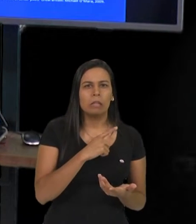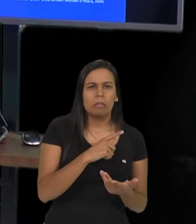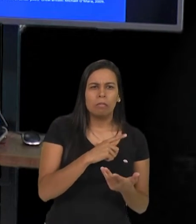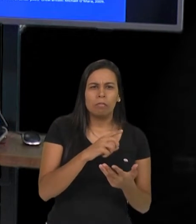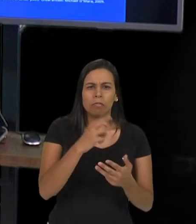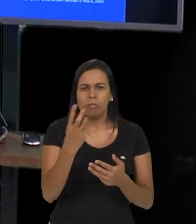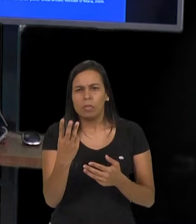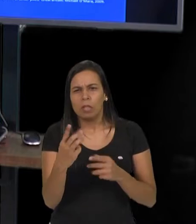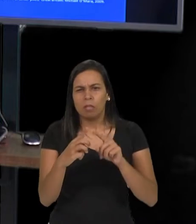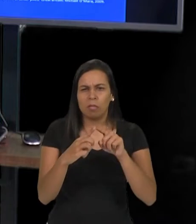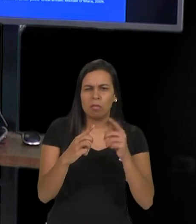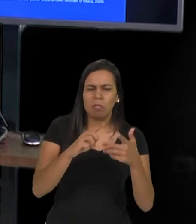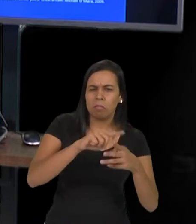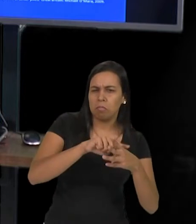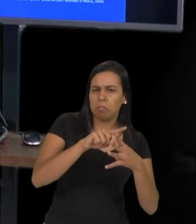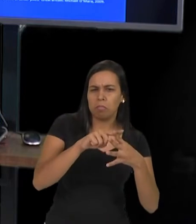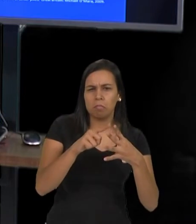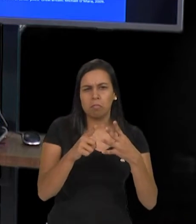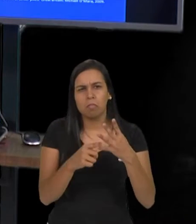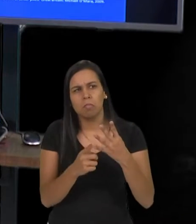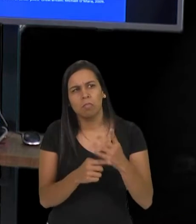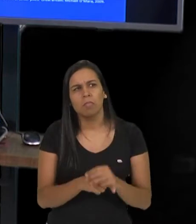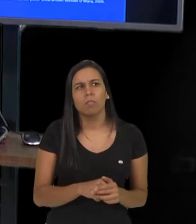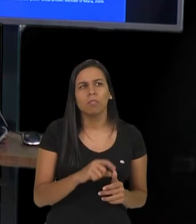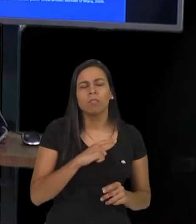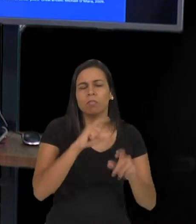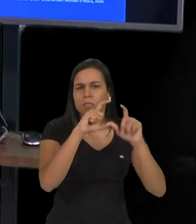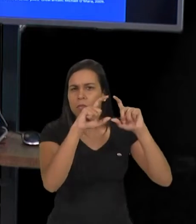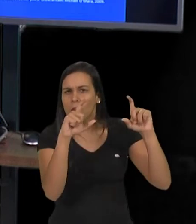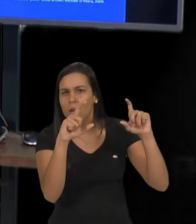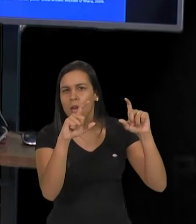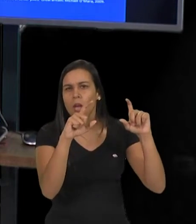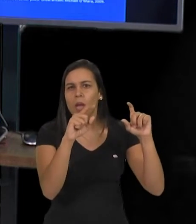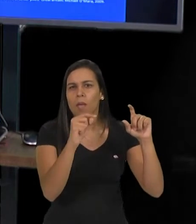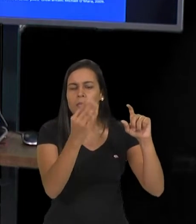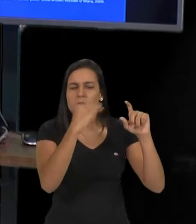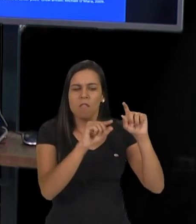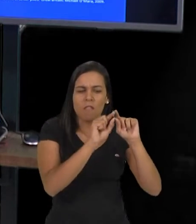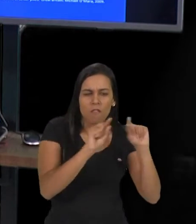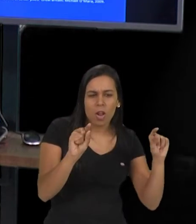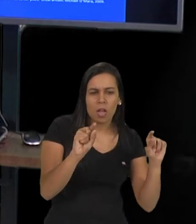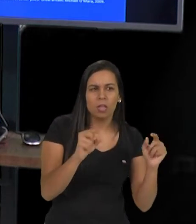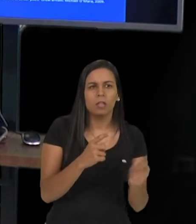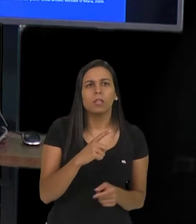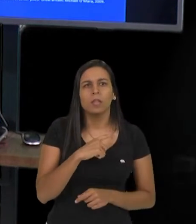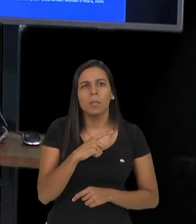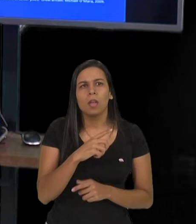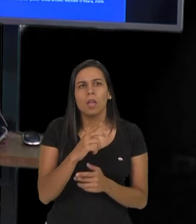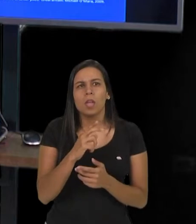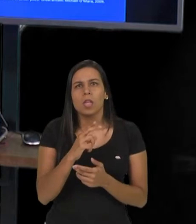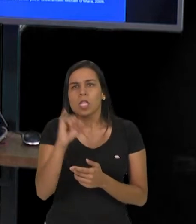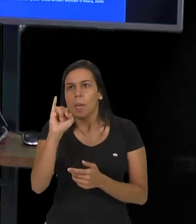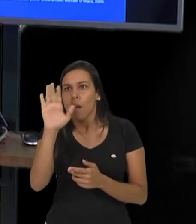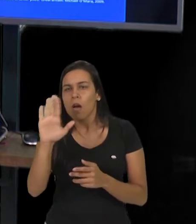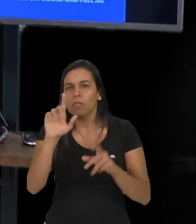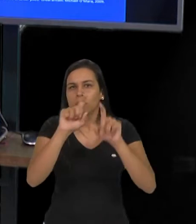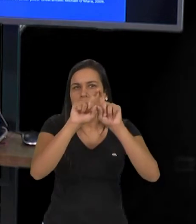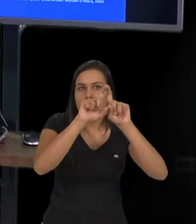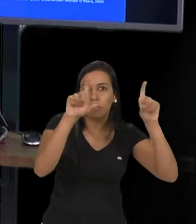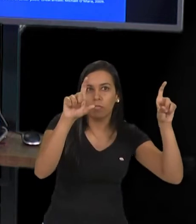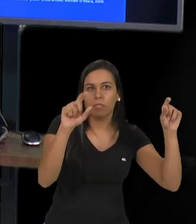possibilidades. Cartoons, né? Você tem uma chargezinha pequena com uma frase abaixo ou duas. Tirinhas, né? Tem sistematicamente caído